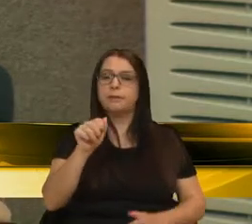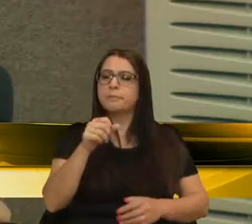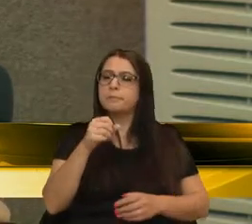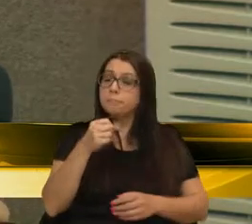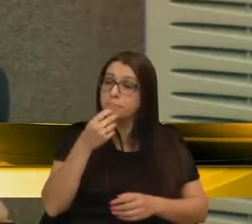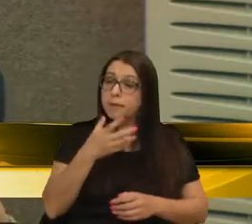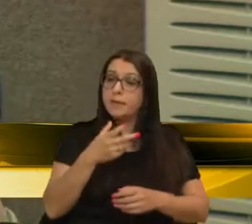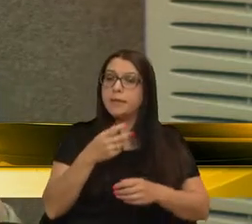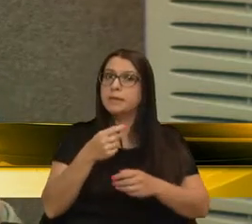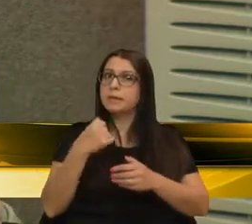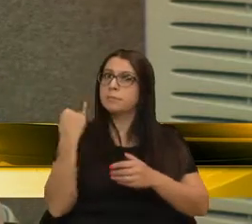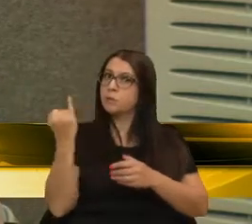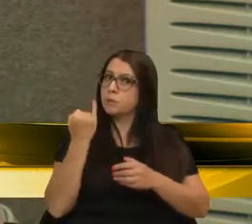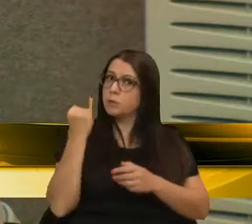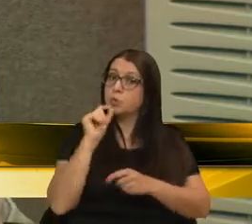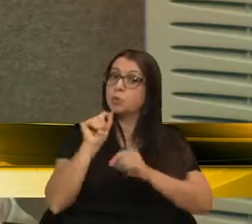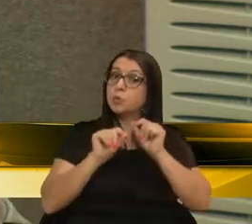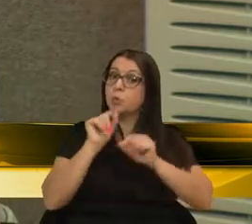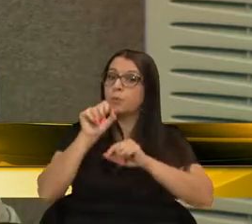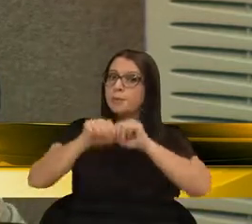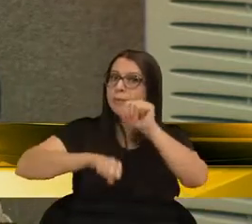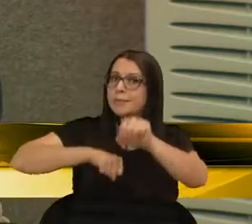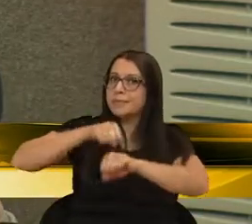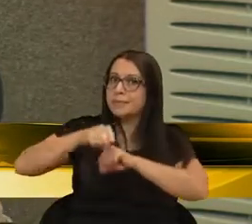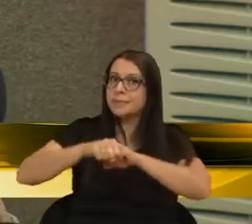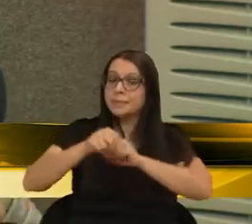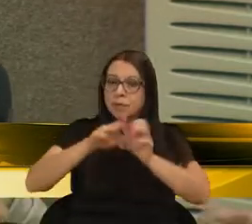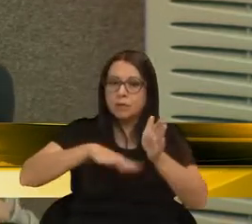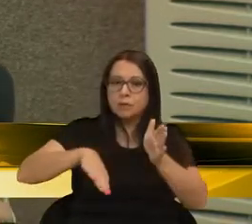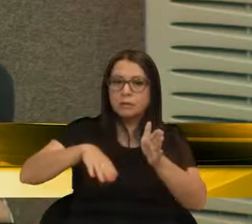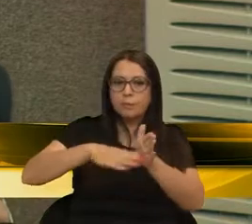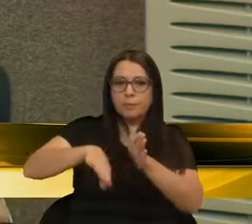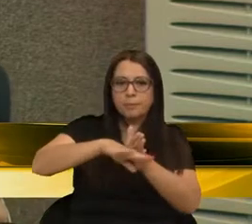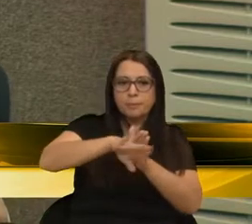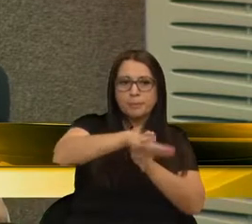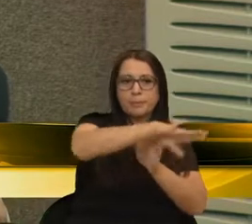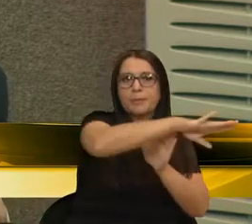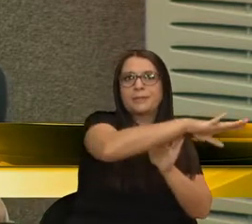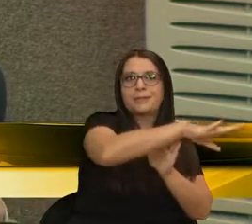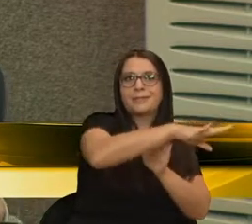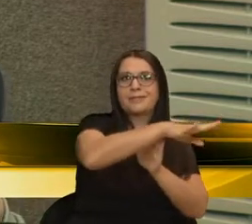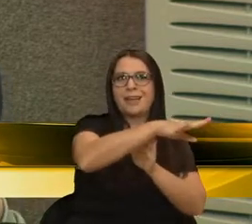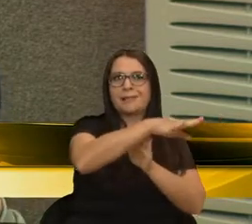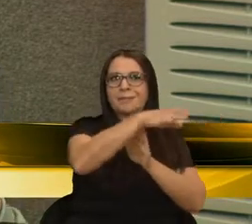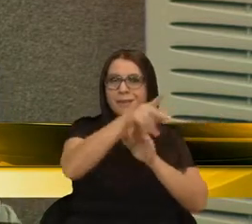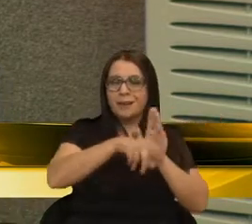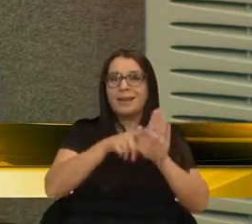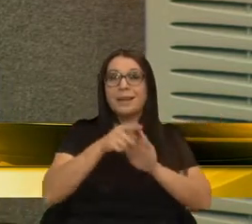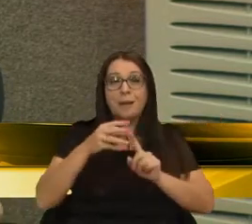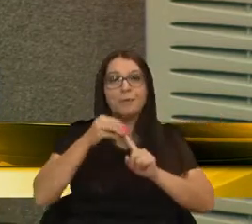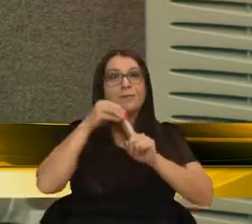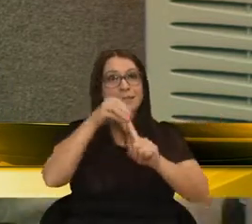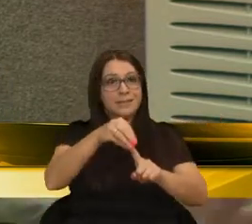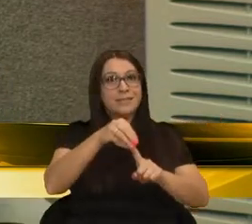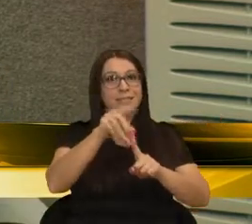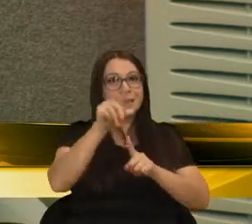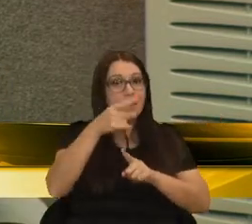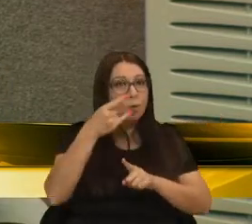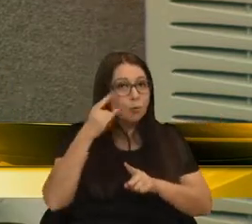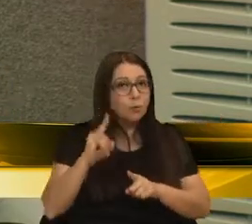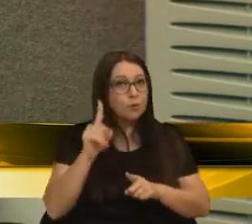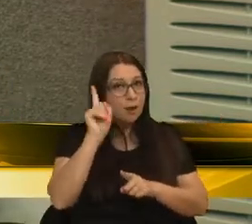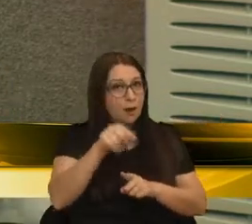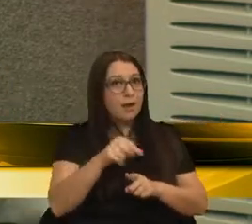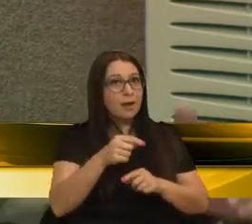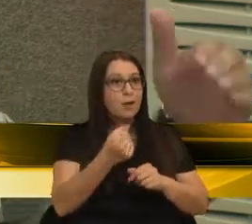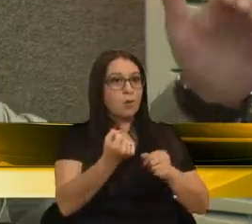à bicicleta, inclusive de grandes estacionamentos de bicicleta em Amsterdã, né? Que lá a preferência em Amsterdã, a última preferência é o